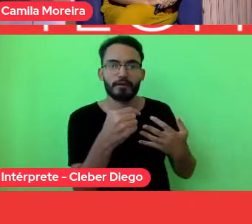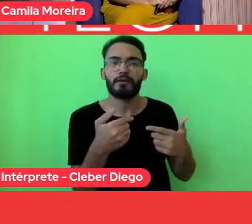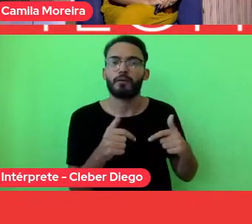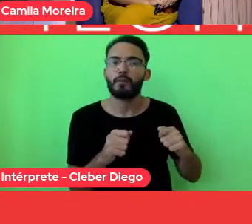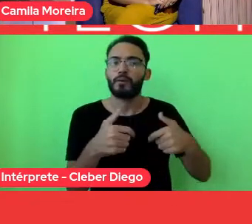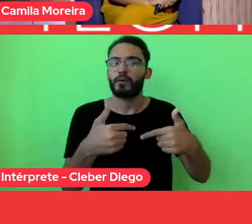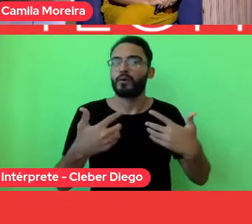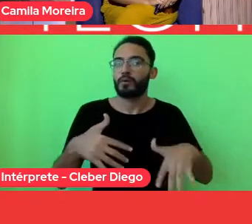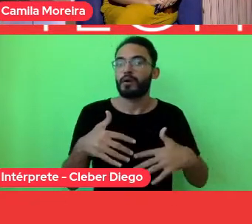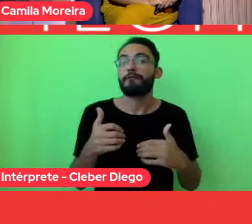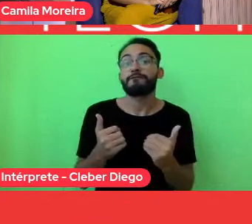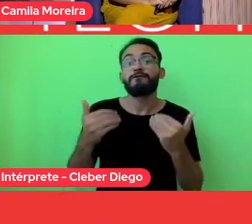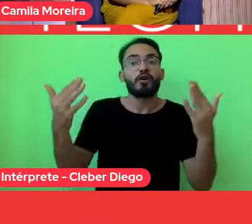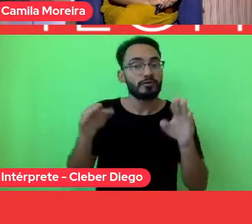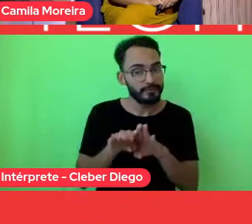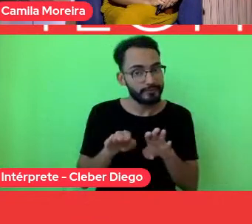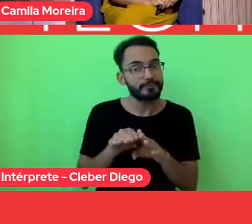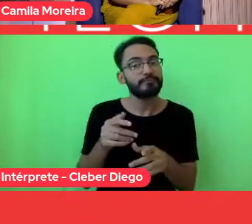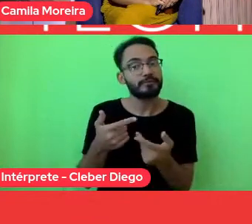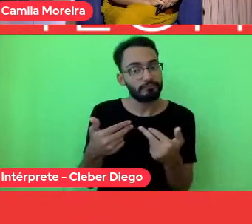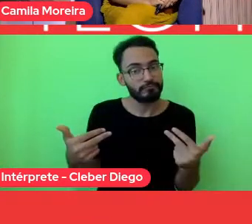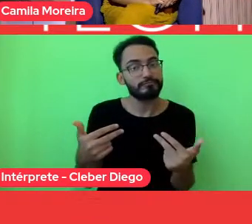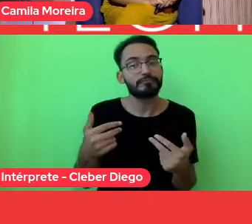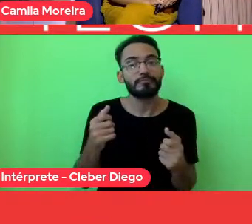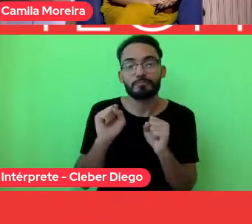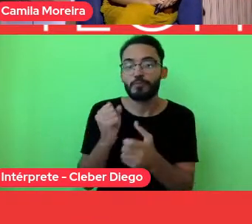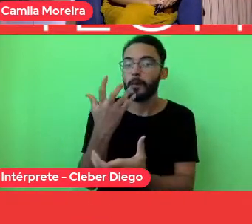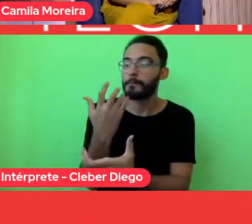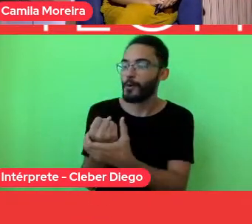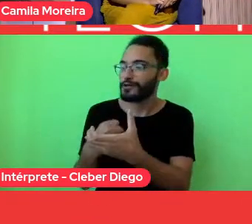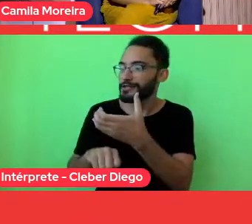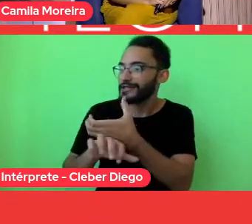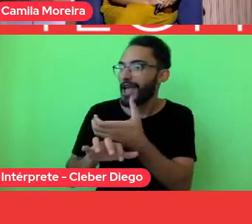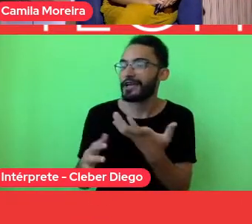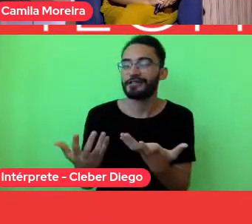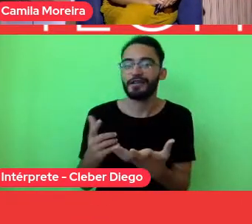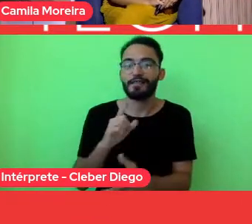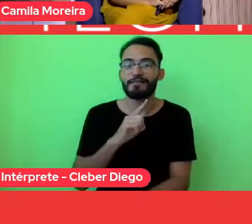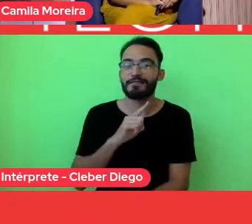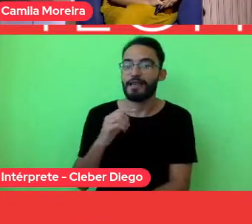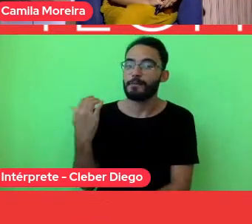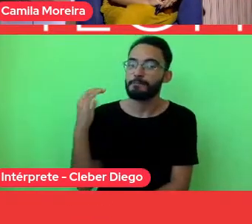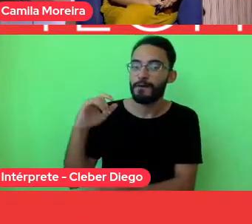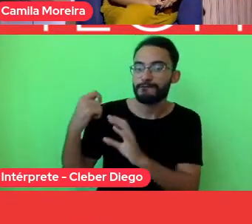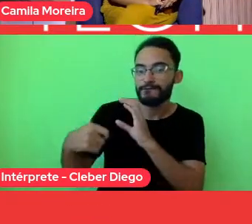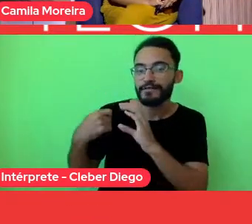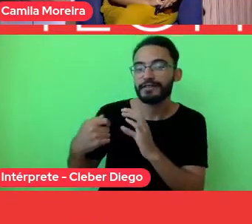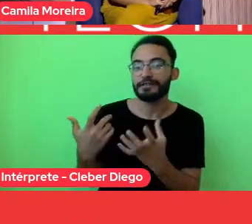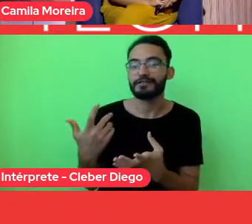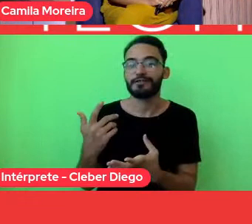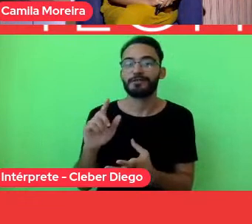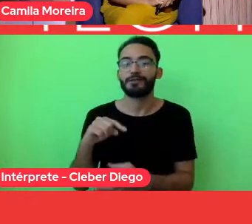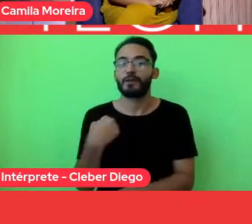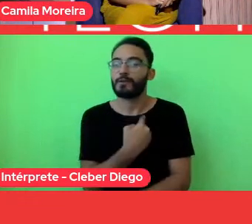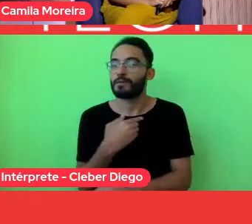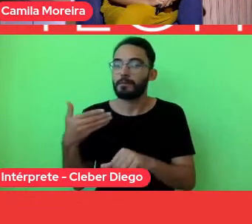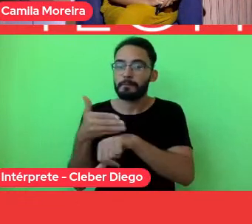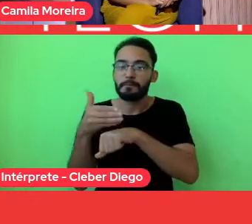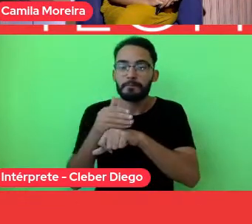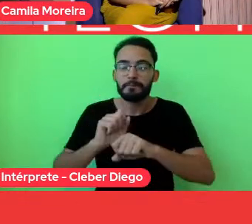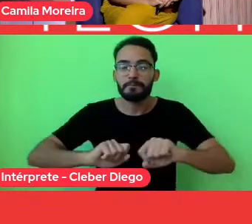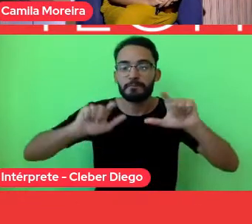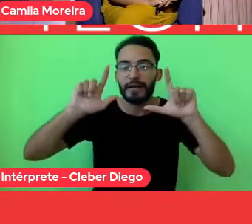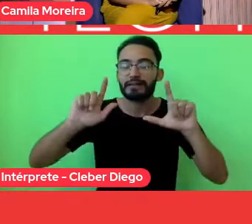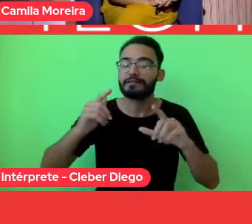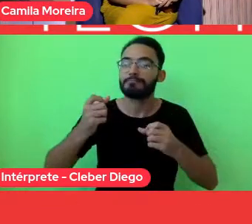coisas fora também, então a gente faz podcast, a gente faz blog, a gente aparece nos rolê tudo, para